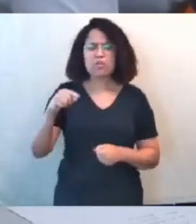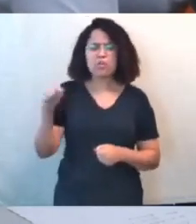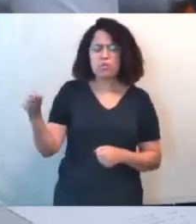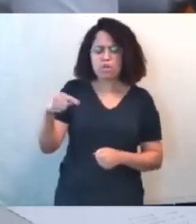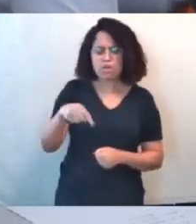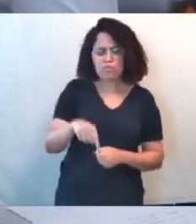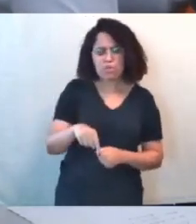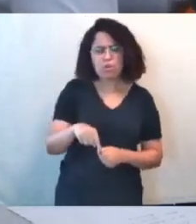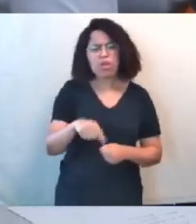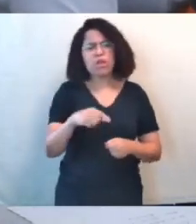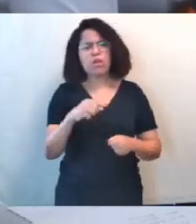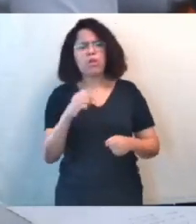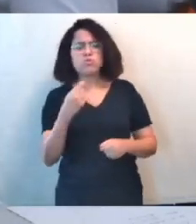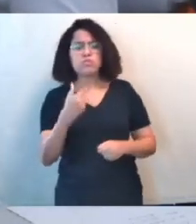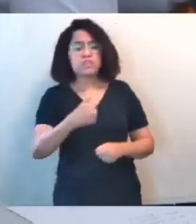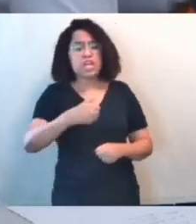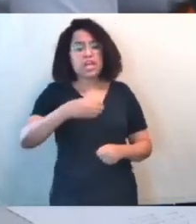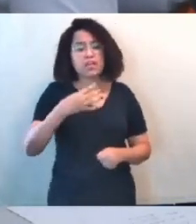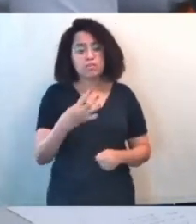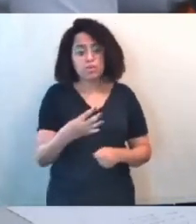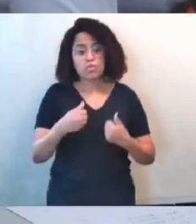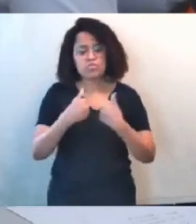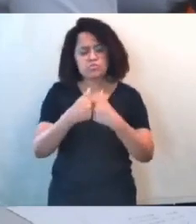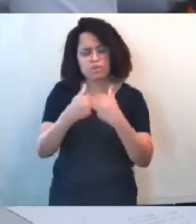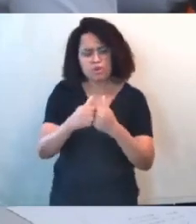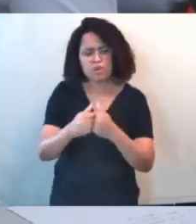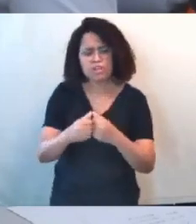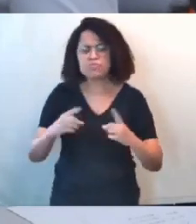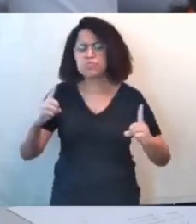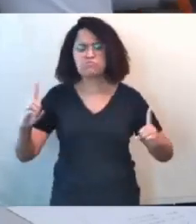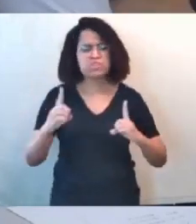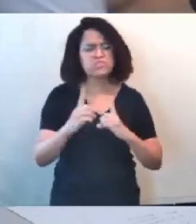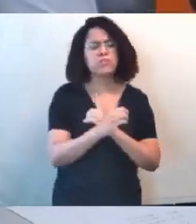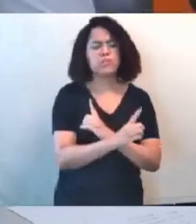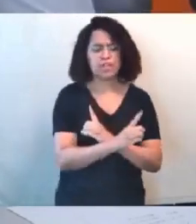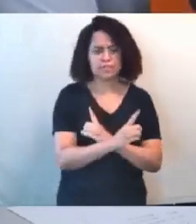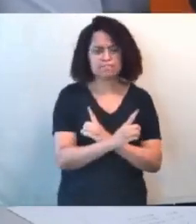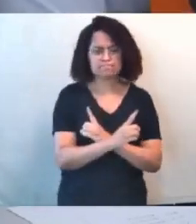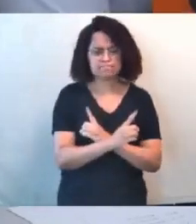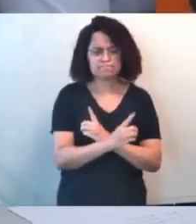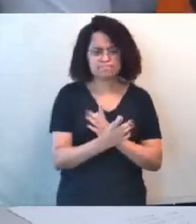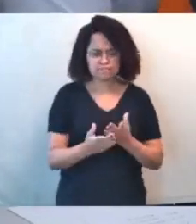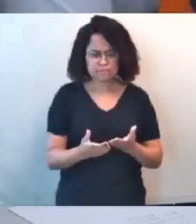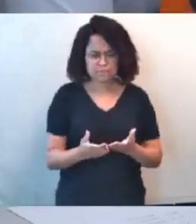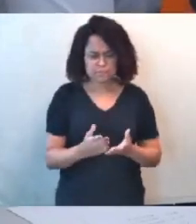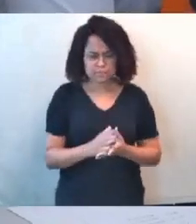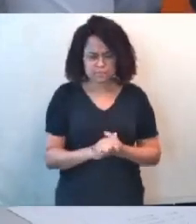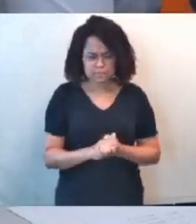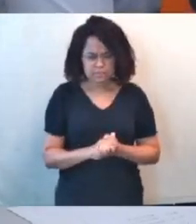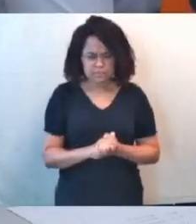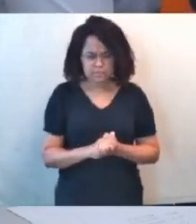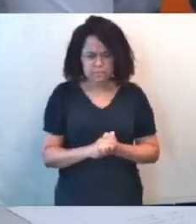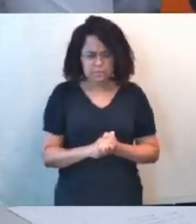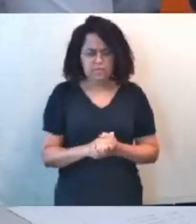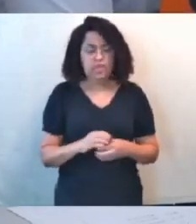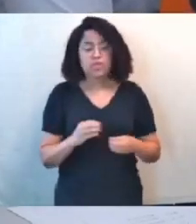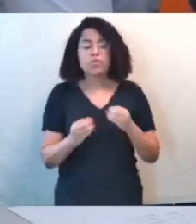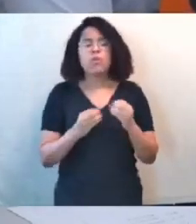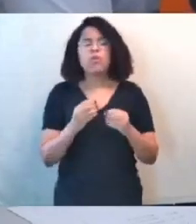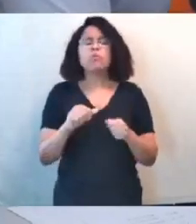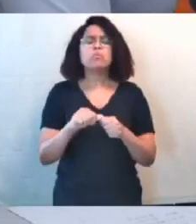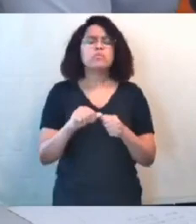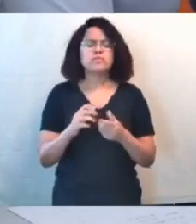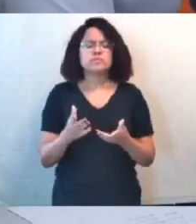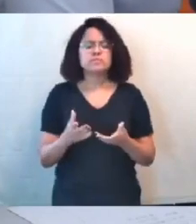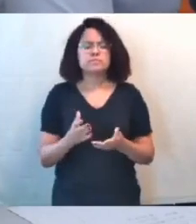Receberam subsídio? Não estão tendo dinheiro? Não estão comprando ônibus? E agora? Como que vai fazer?